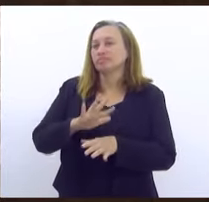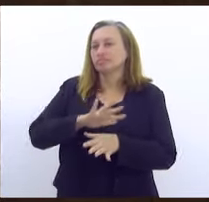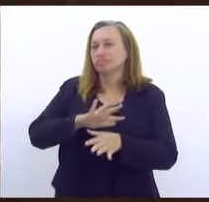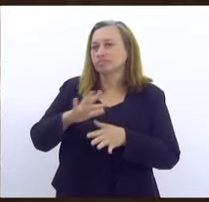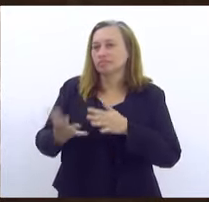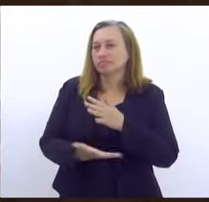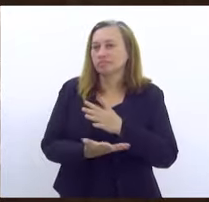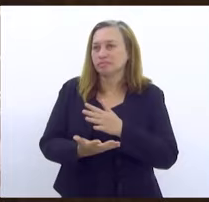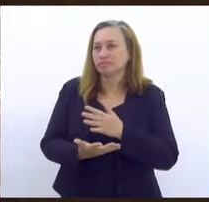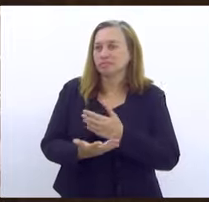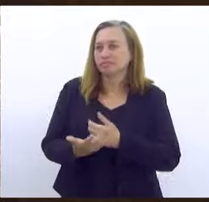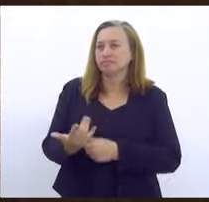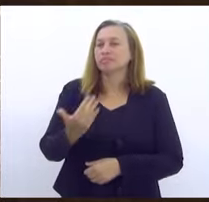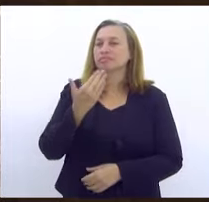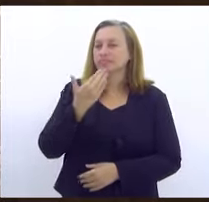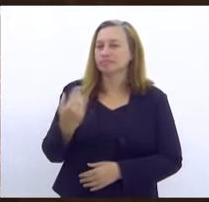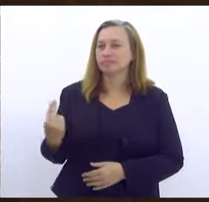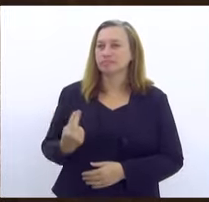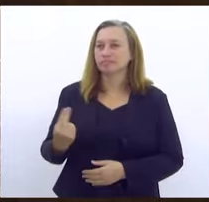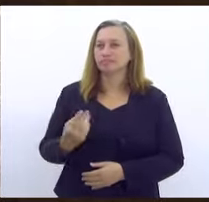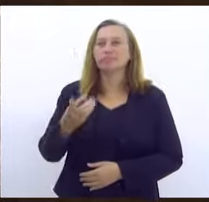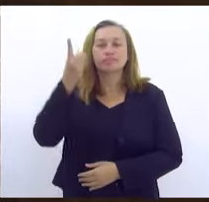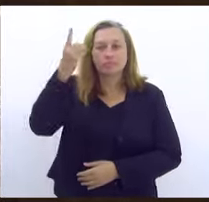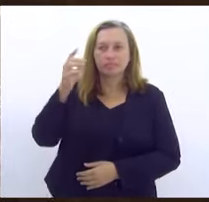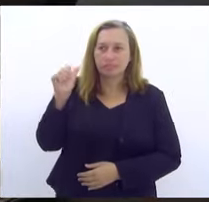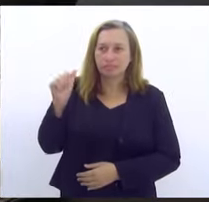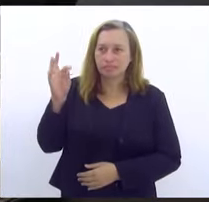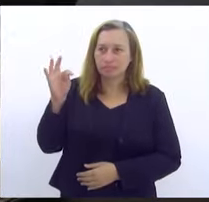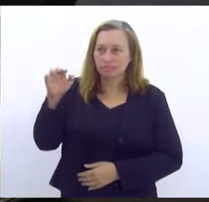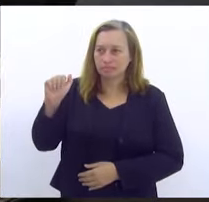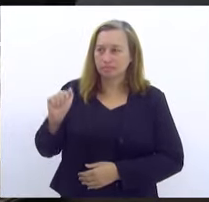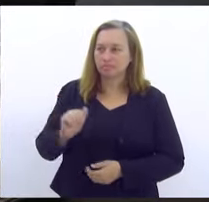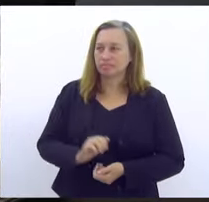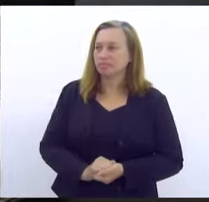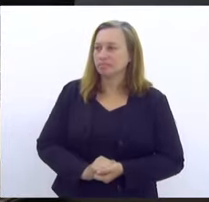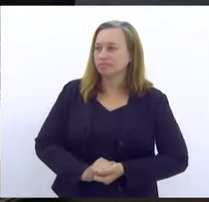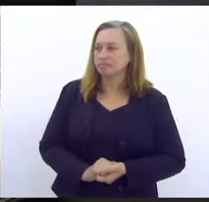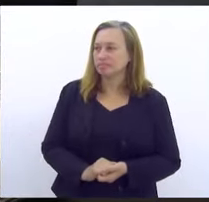ao nobre deputado Átila Nunes. Obrigada.